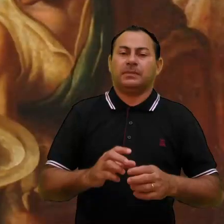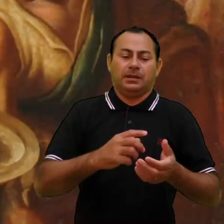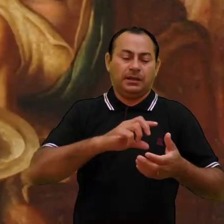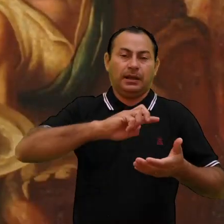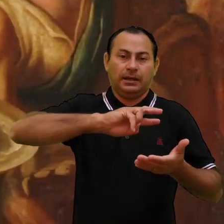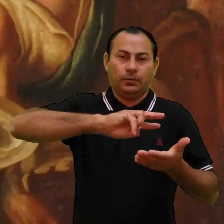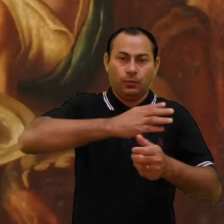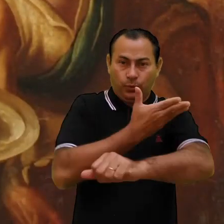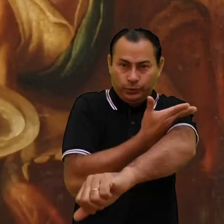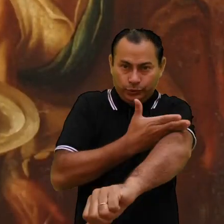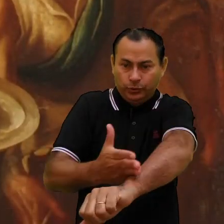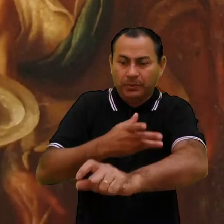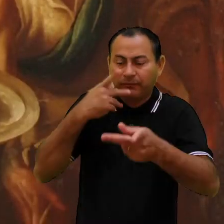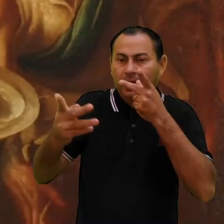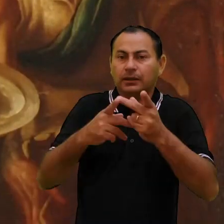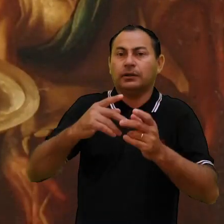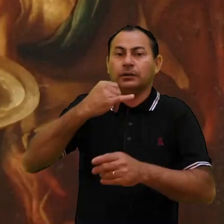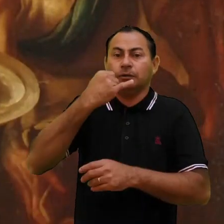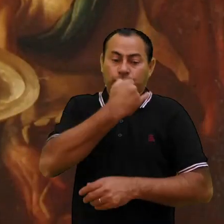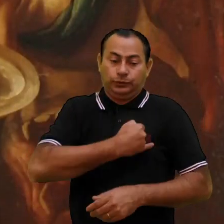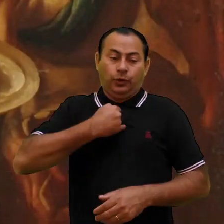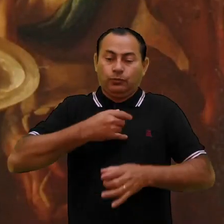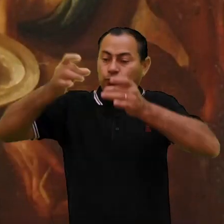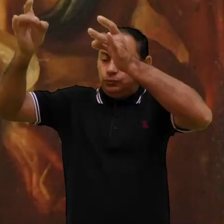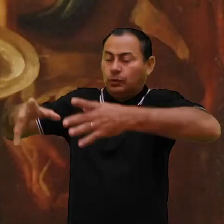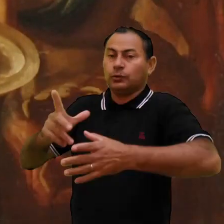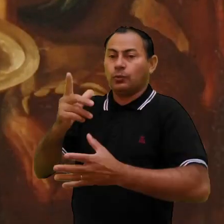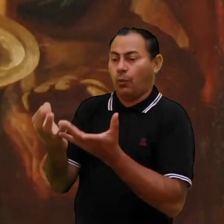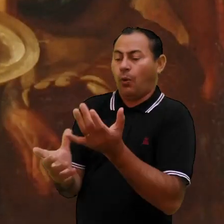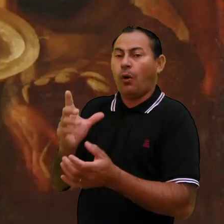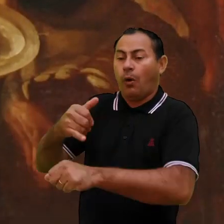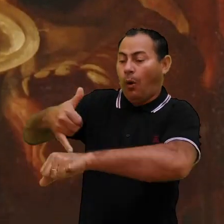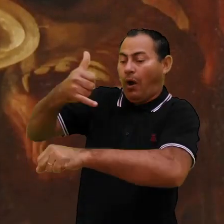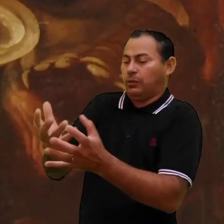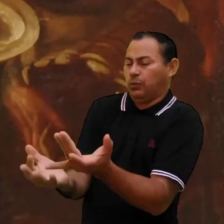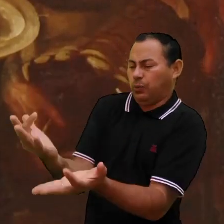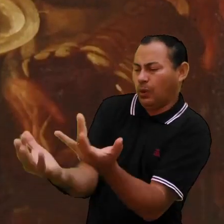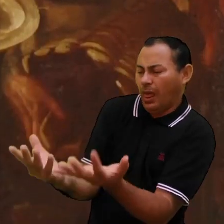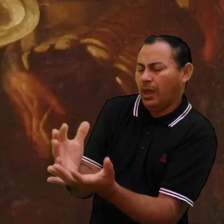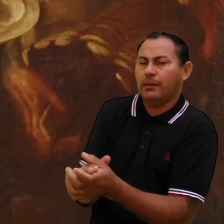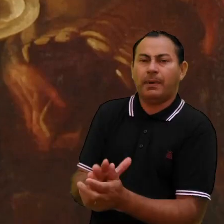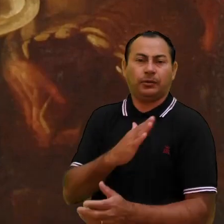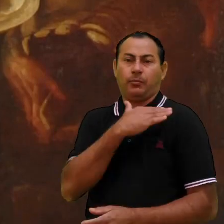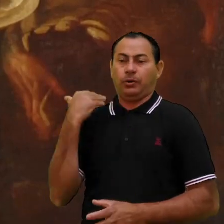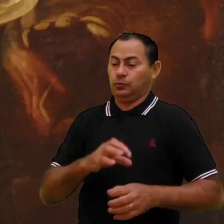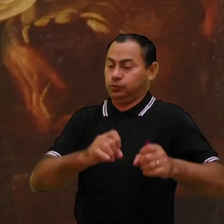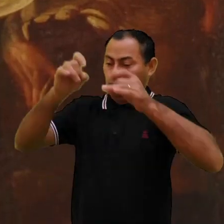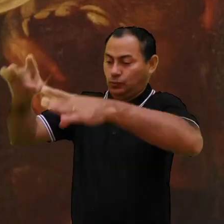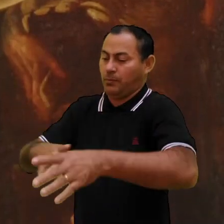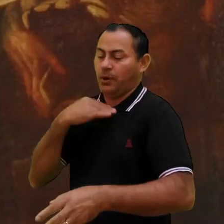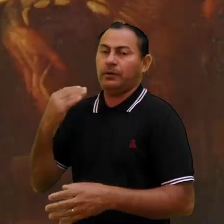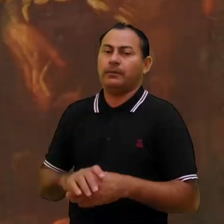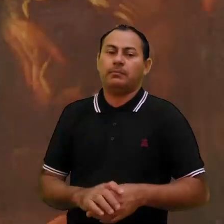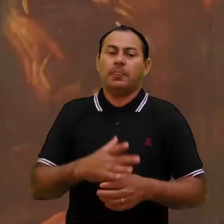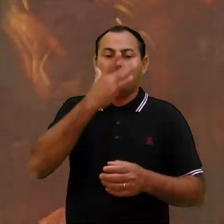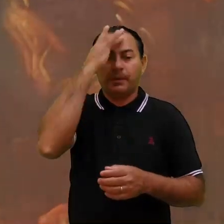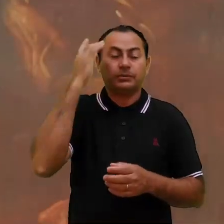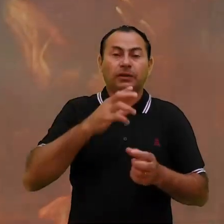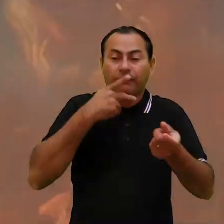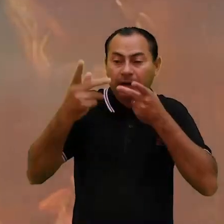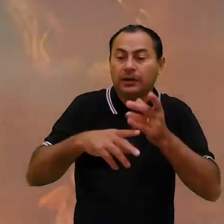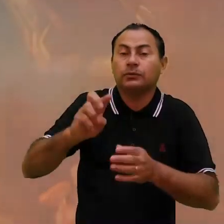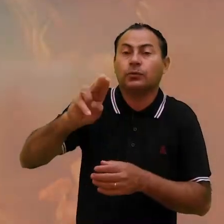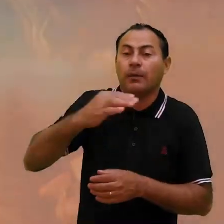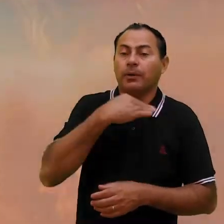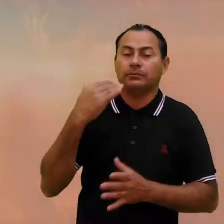tradição conta que João foi jogado no óleo quente, mas não morreu. Havia rumores de que ele jamais morreria,